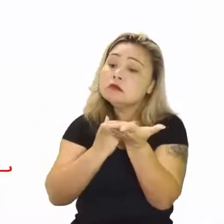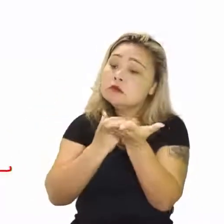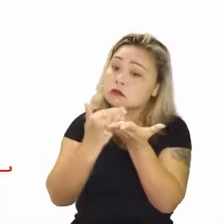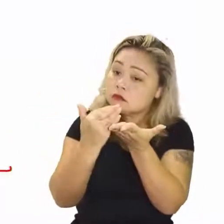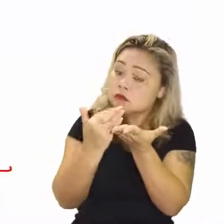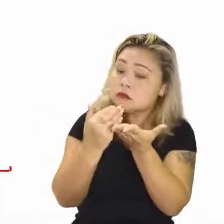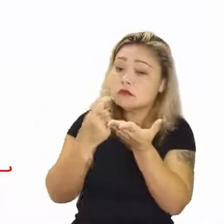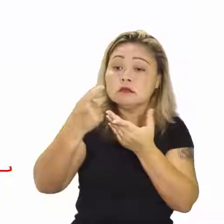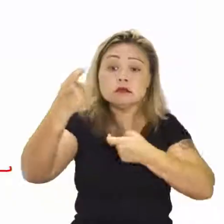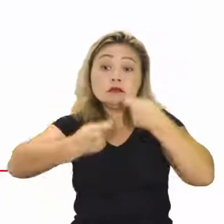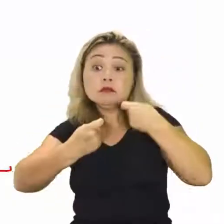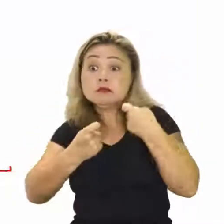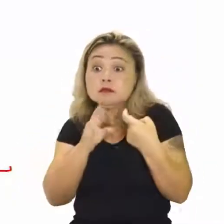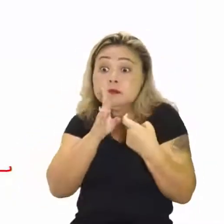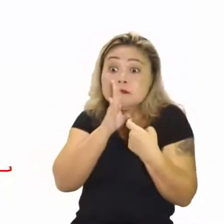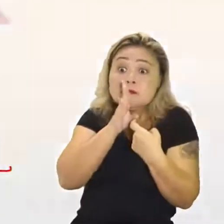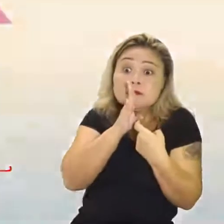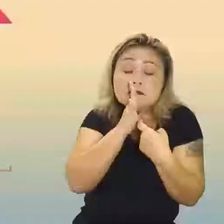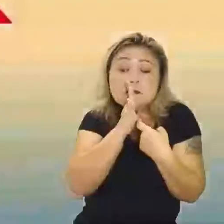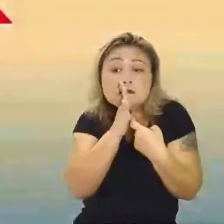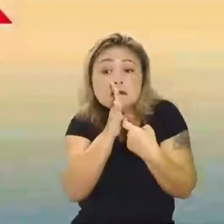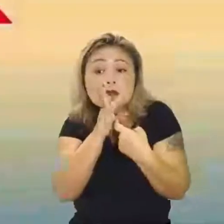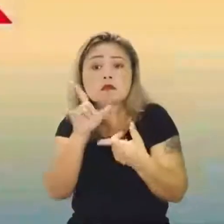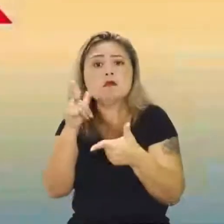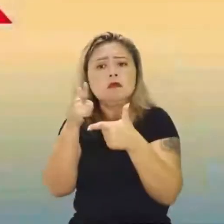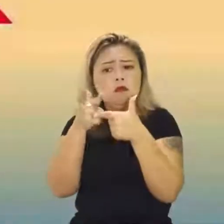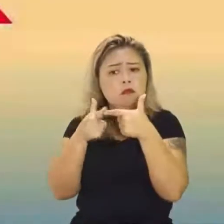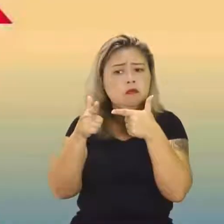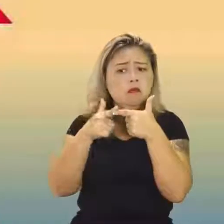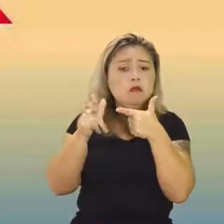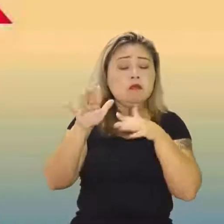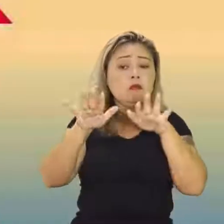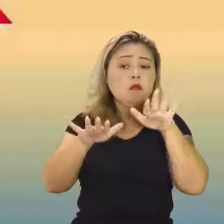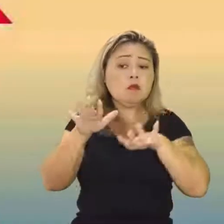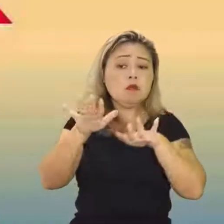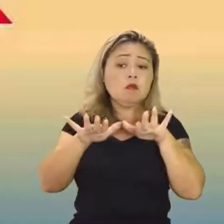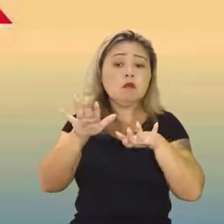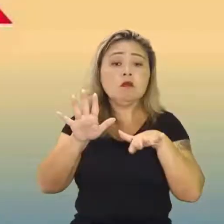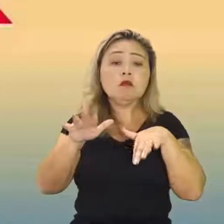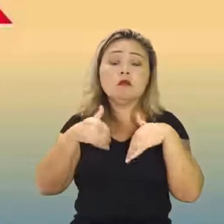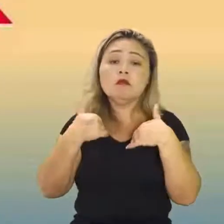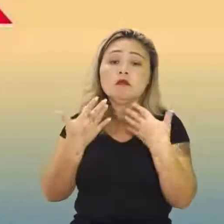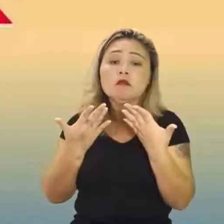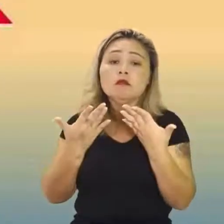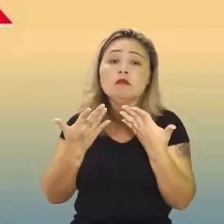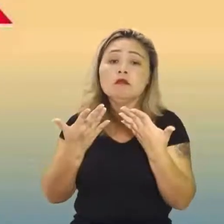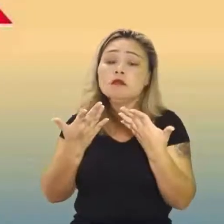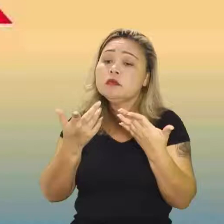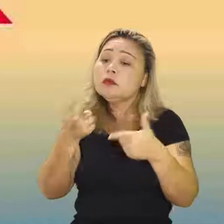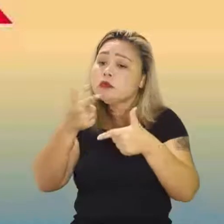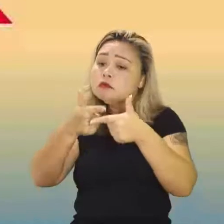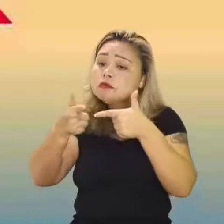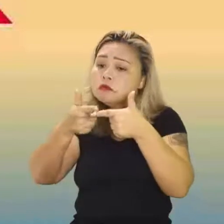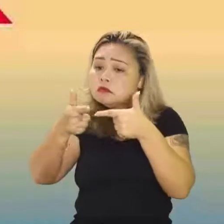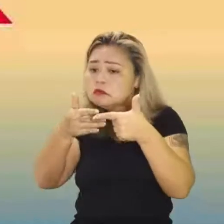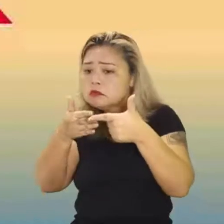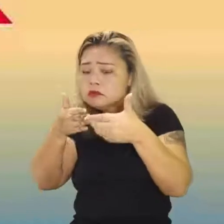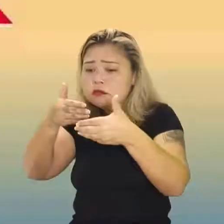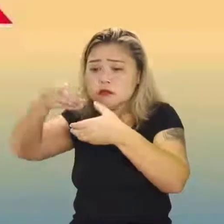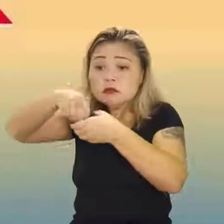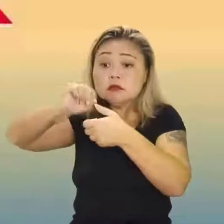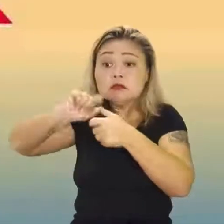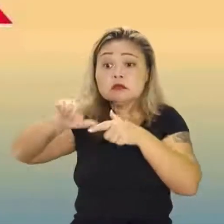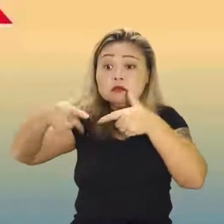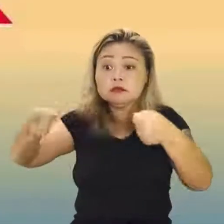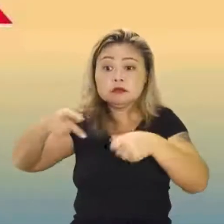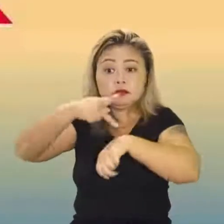Fria, nós vamos ter alguns conflitos que eles vão ser travados, e esses conflitos vão fazer com que o